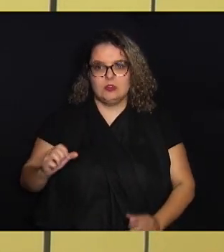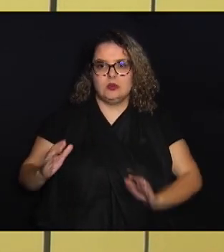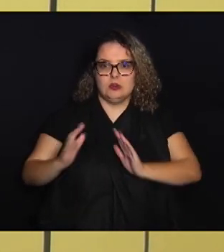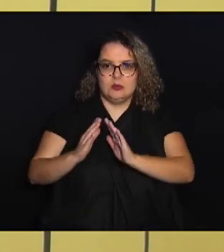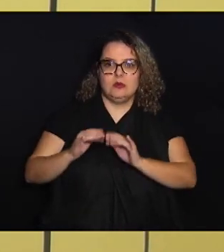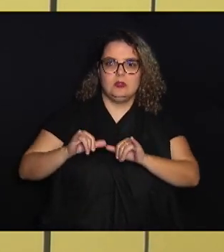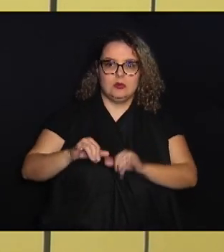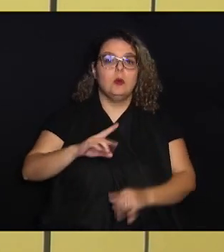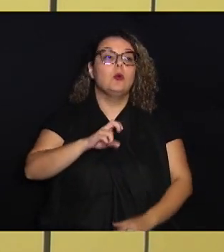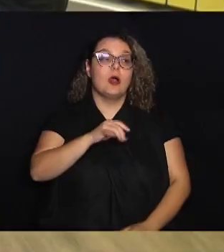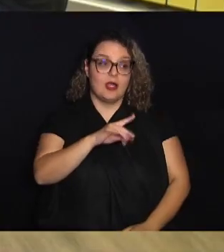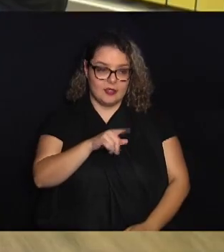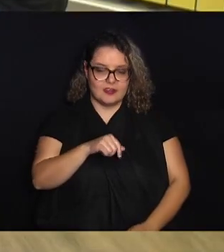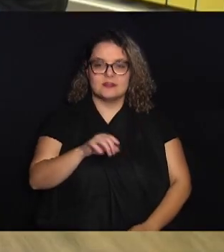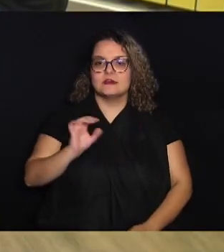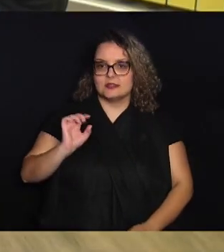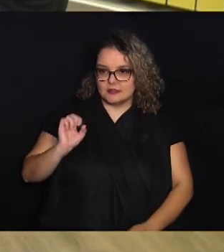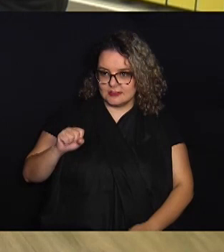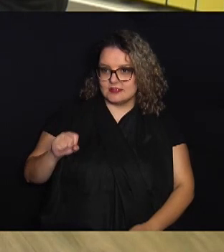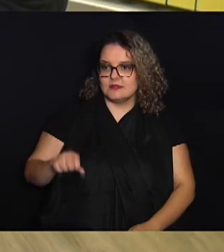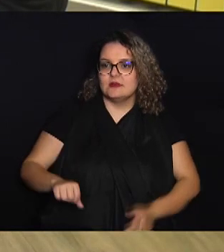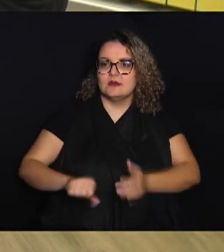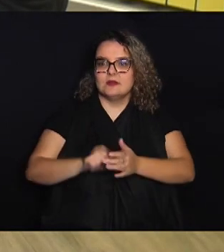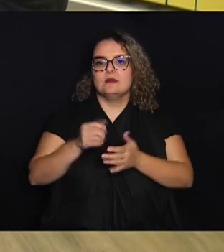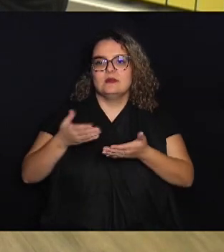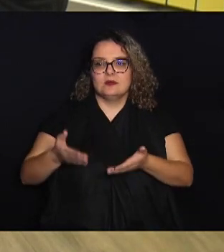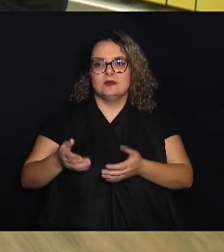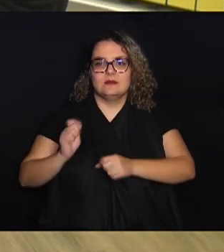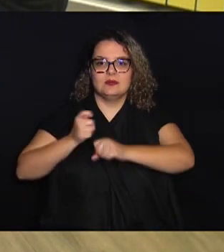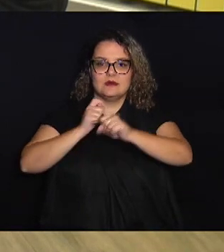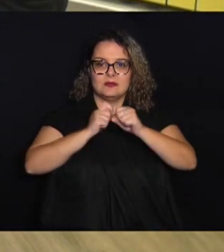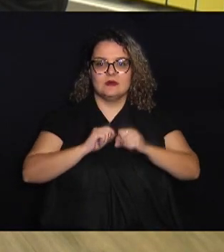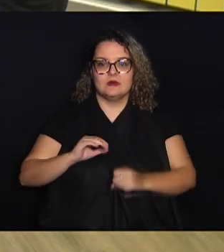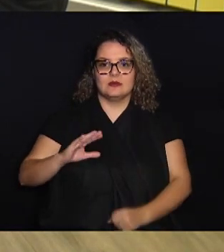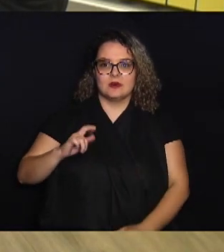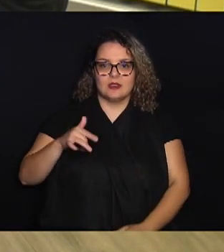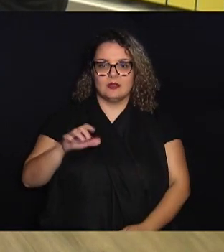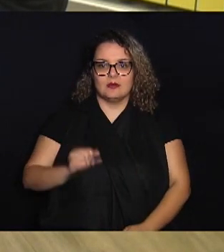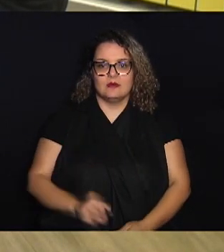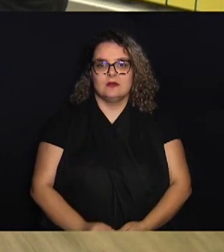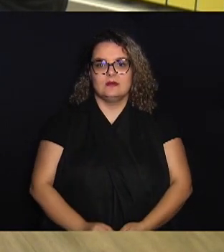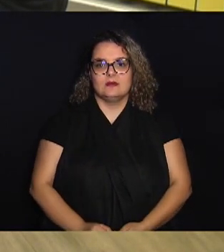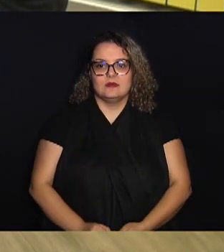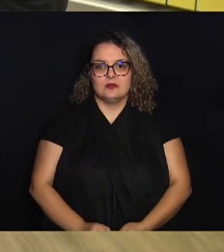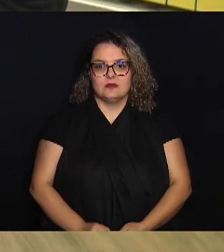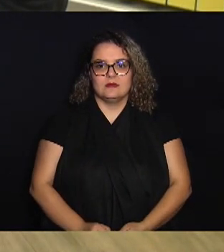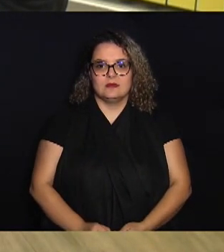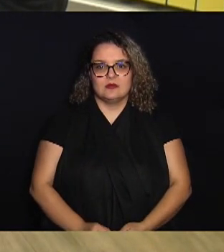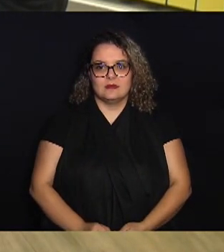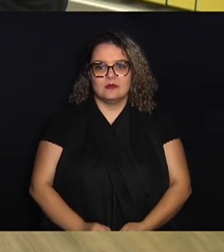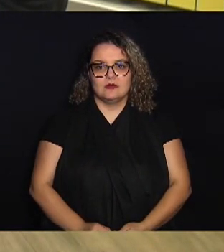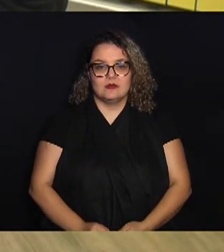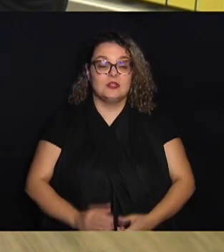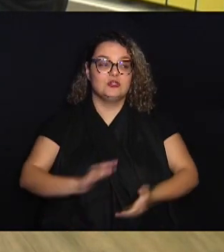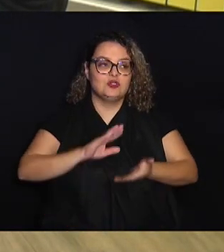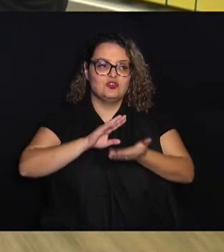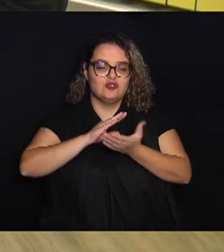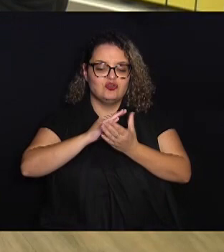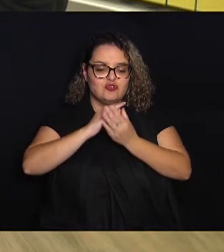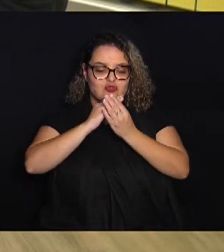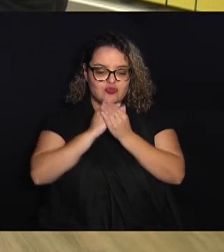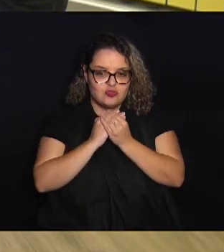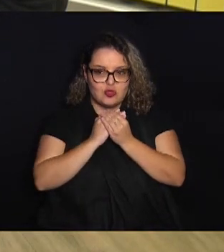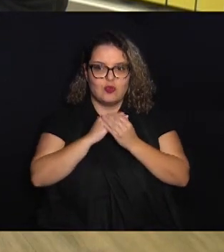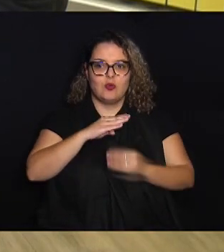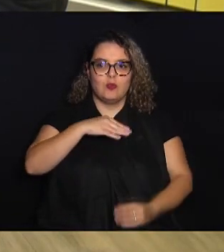Mercadão Mercado. Raiz. Isso, o primeiro Mercadão foi ali onde está a estátua do Carlos Gomes. Onde normalmente tem um belo de um lanche com mortadela, né,